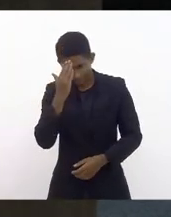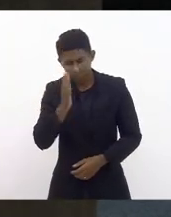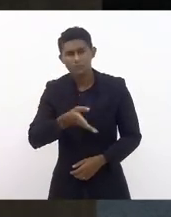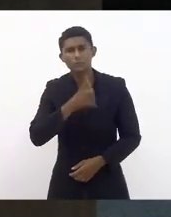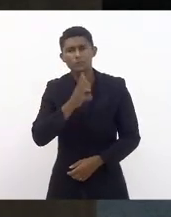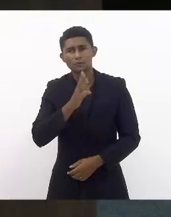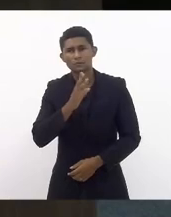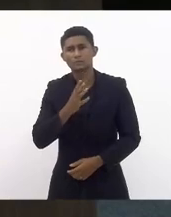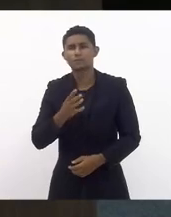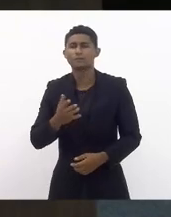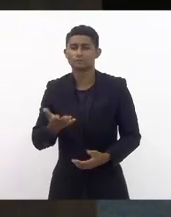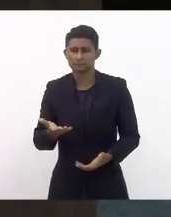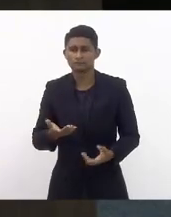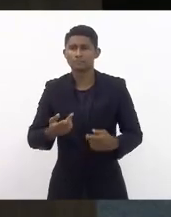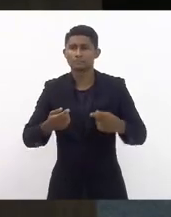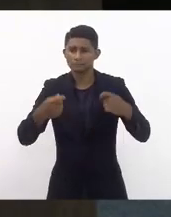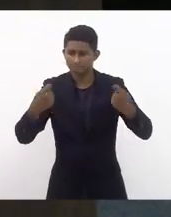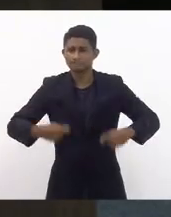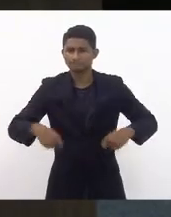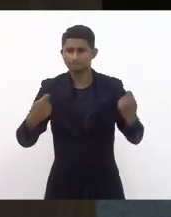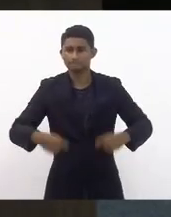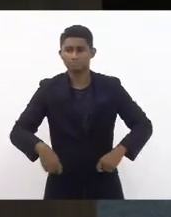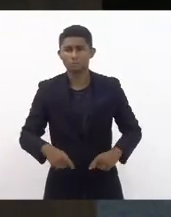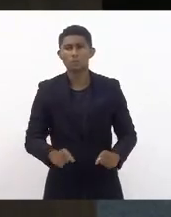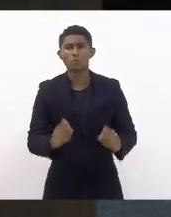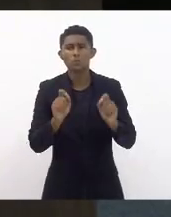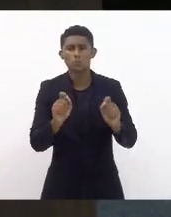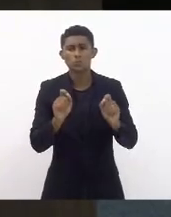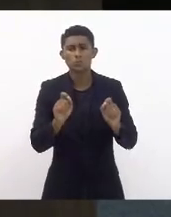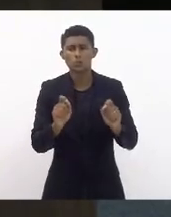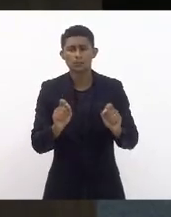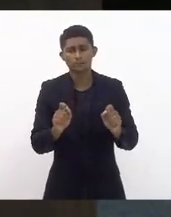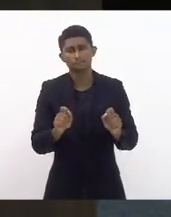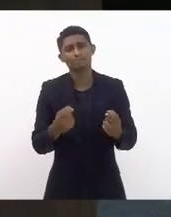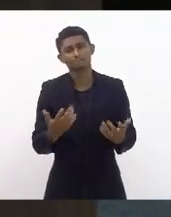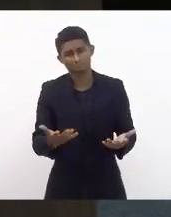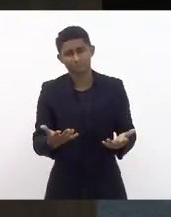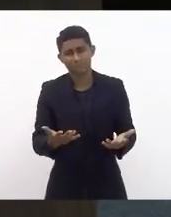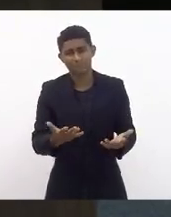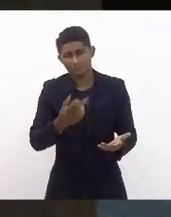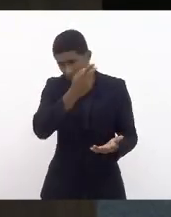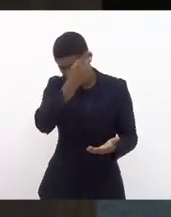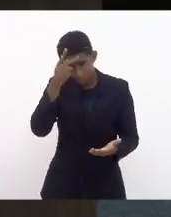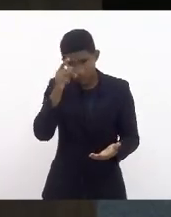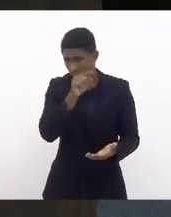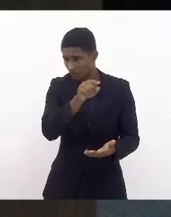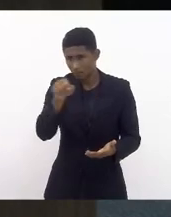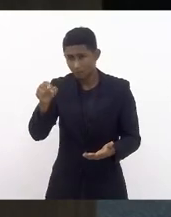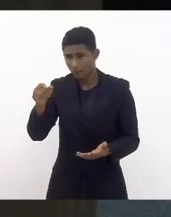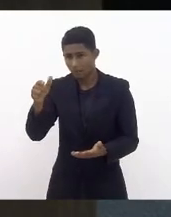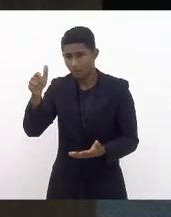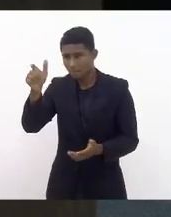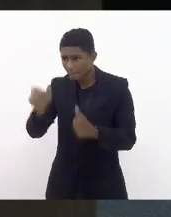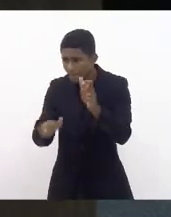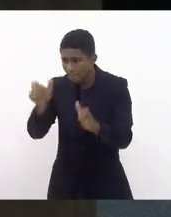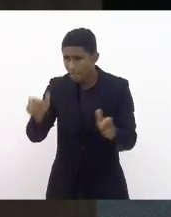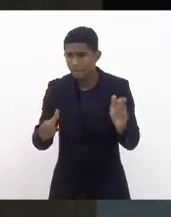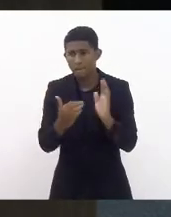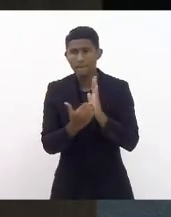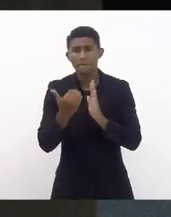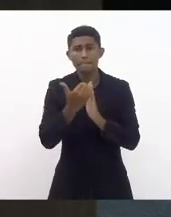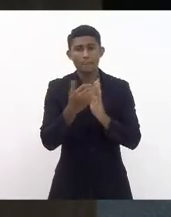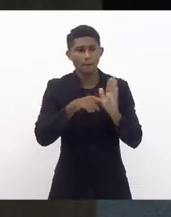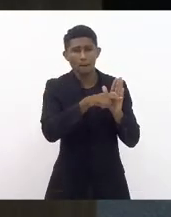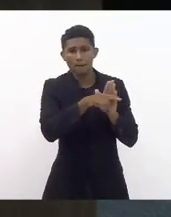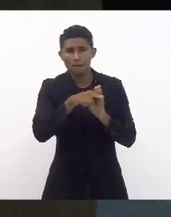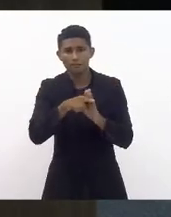sei que você tem que ter um volume para formar pesquisadores, ter um ensino de qualidade. Infelizmente, a